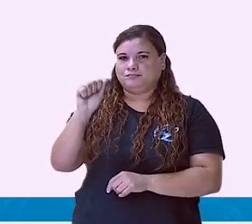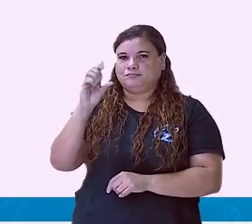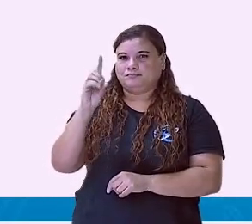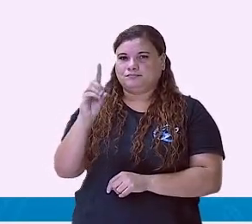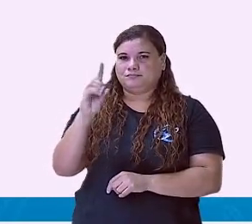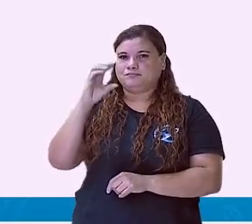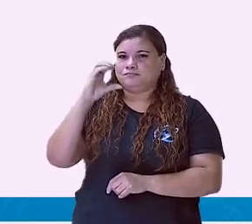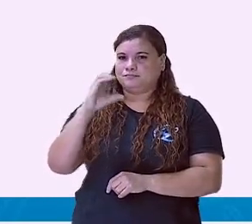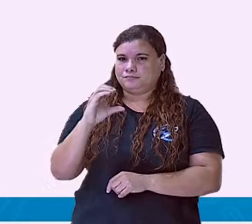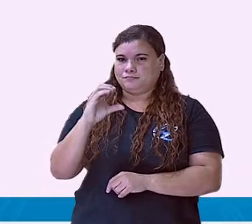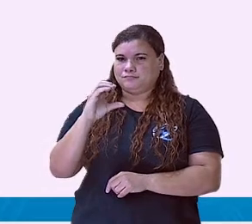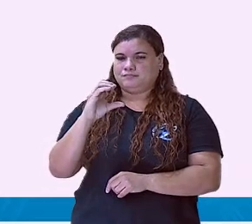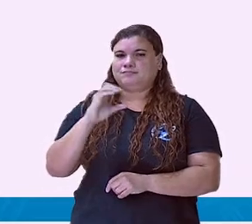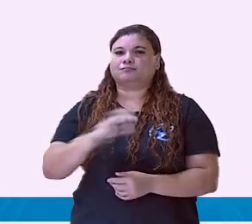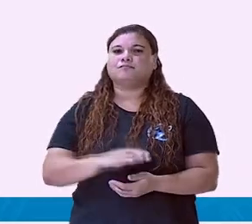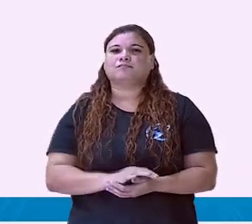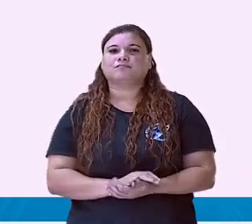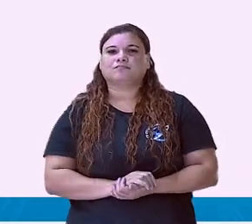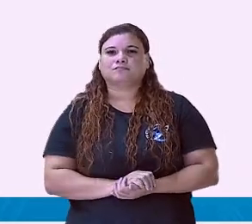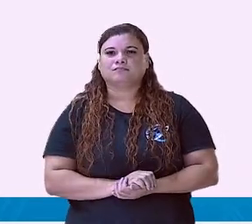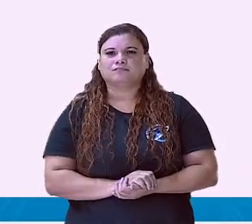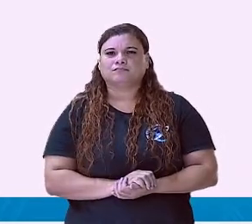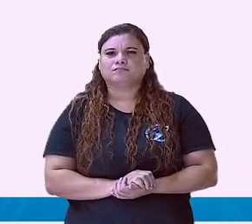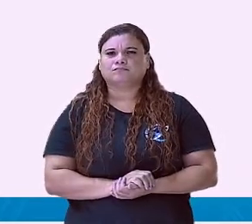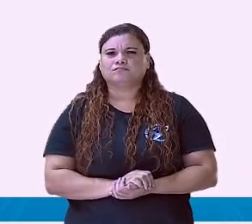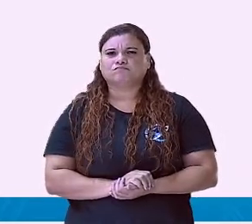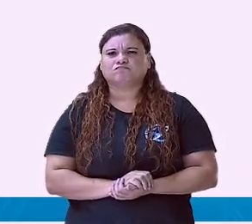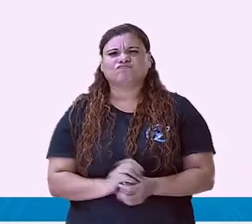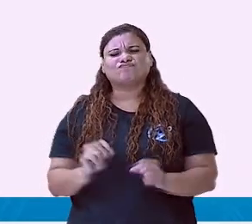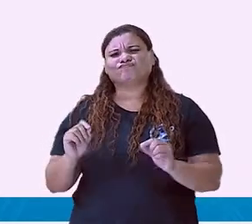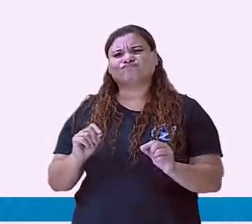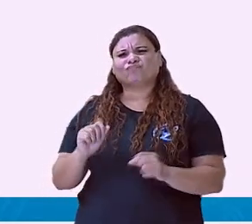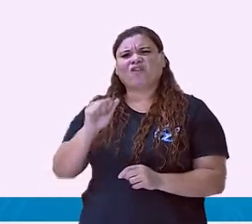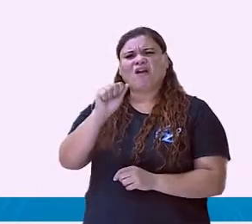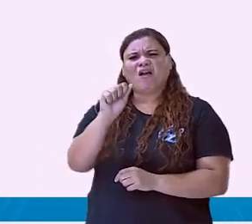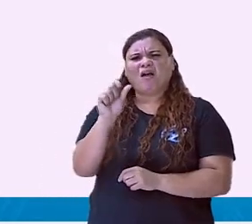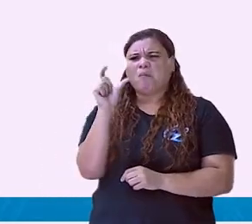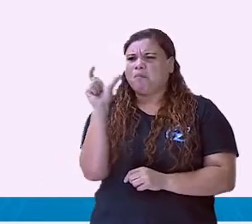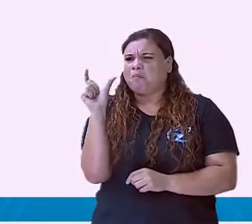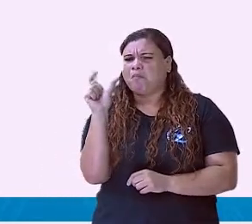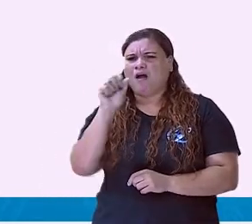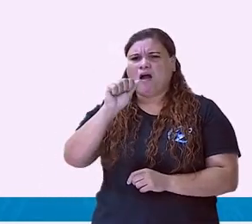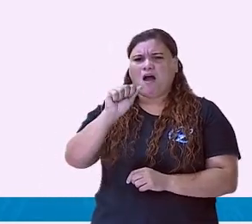Desenvolvimento da África Austral. O que é austral mesmo, pessoal?